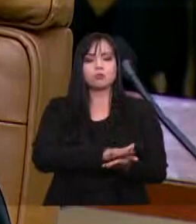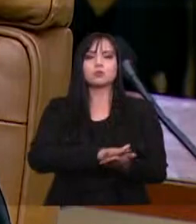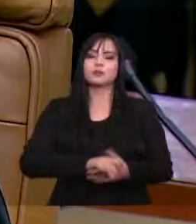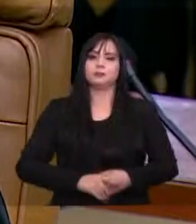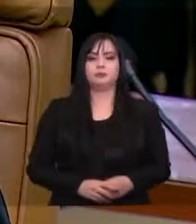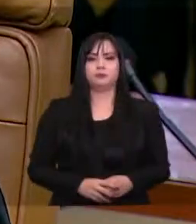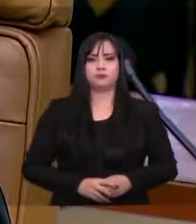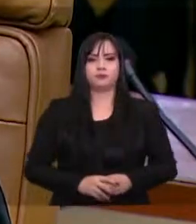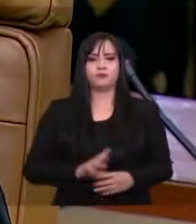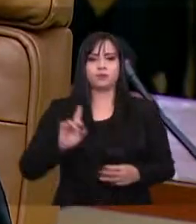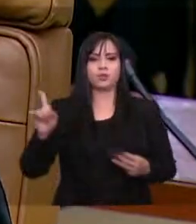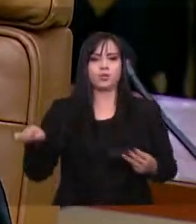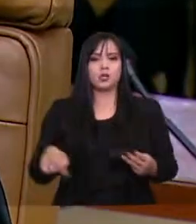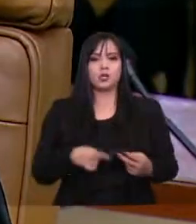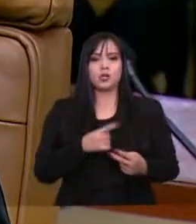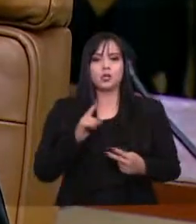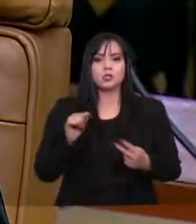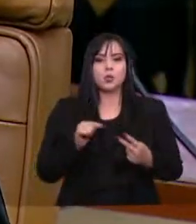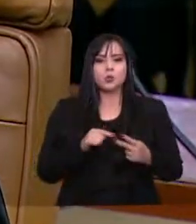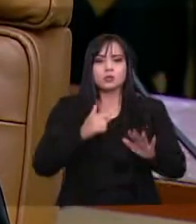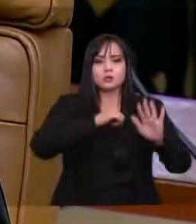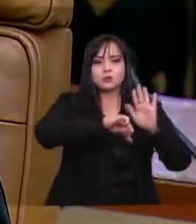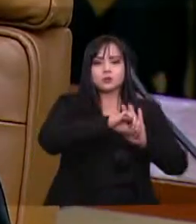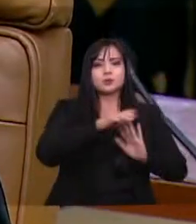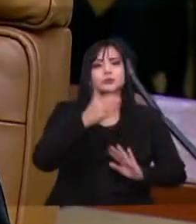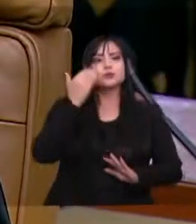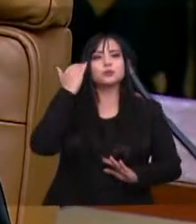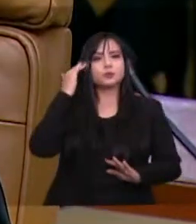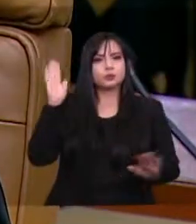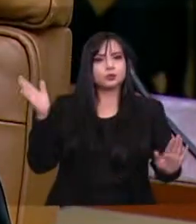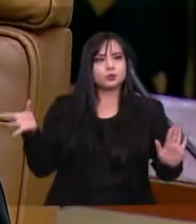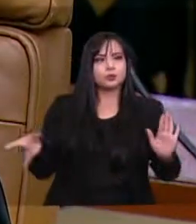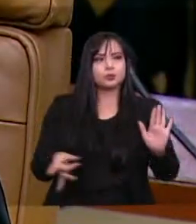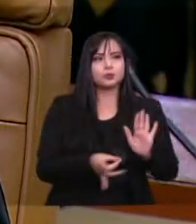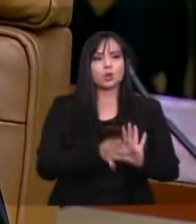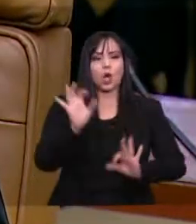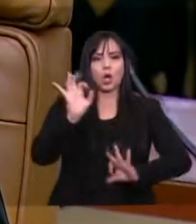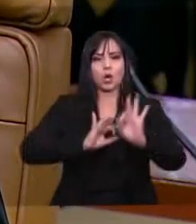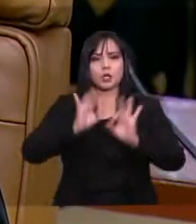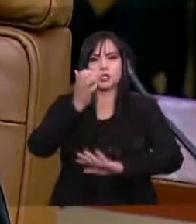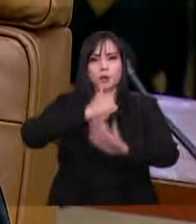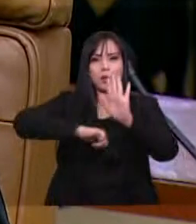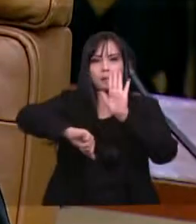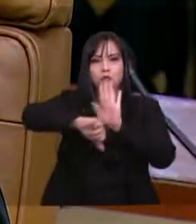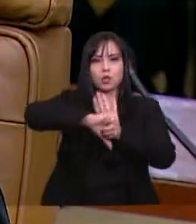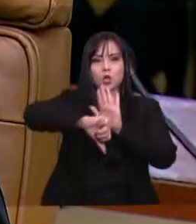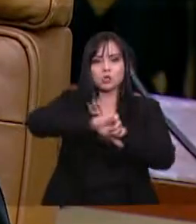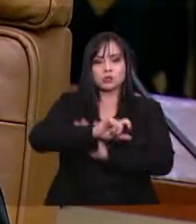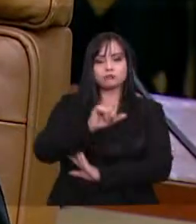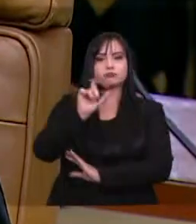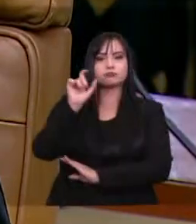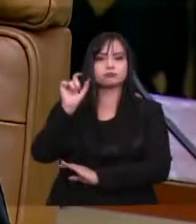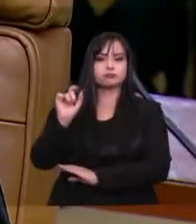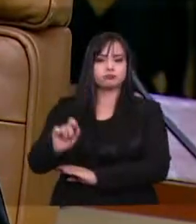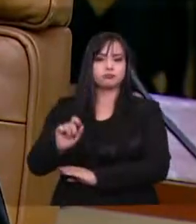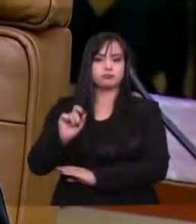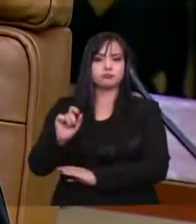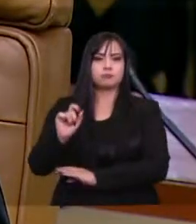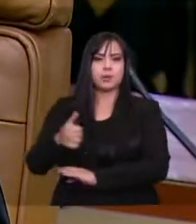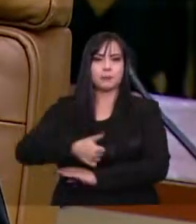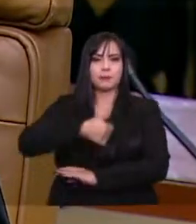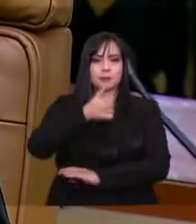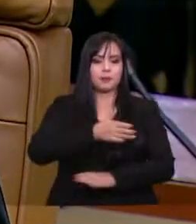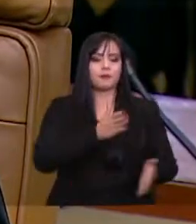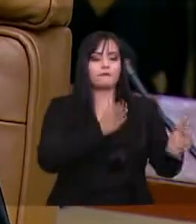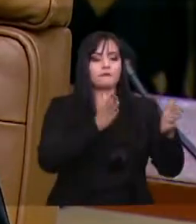segundo delito que entendo cabível de acolher imputação organização criminosa quanto a esse na primeira